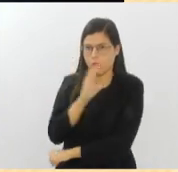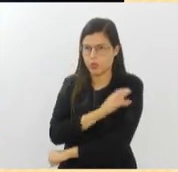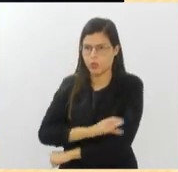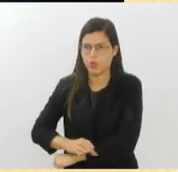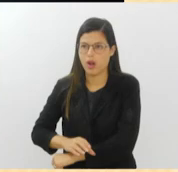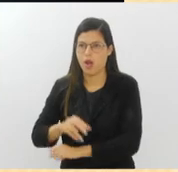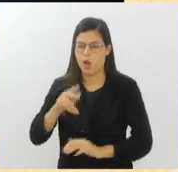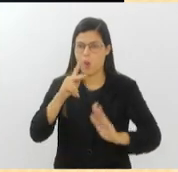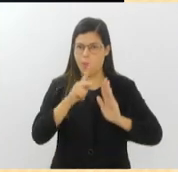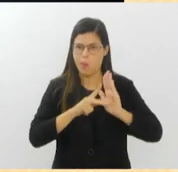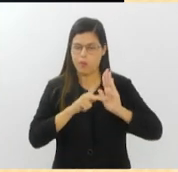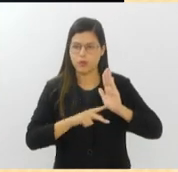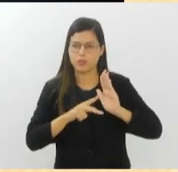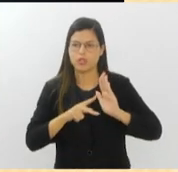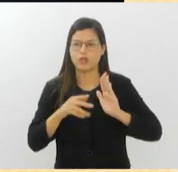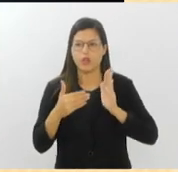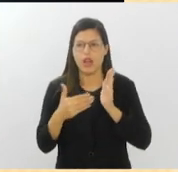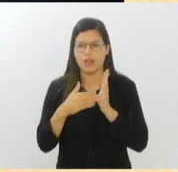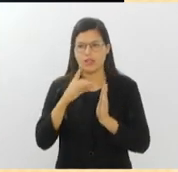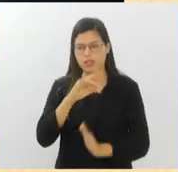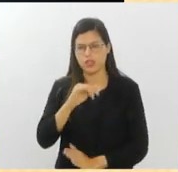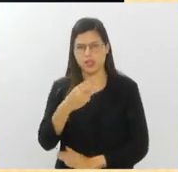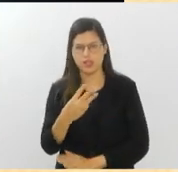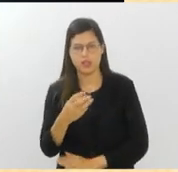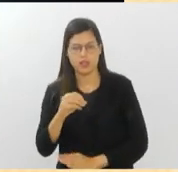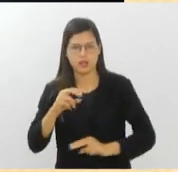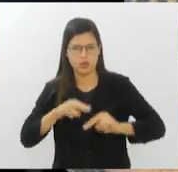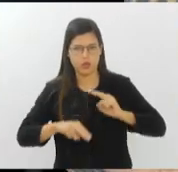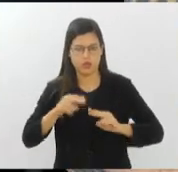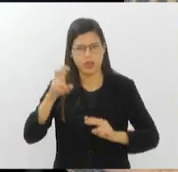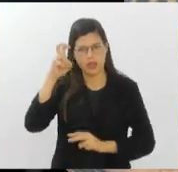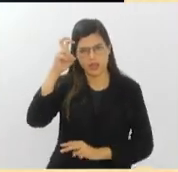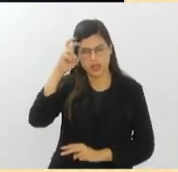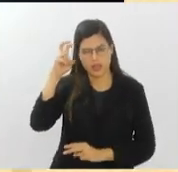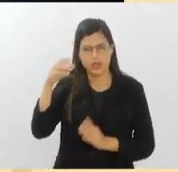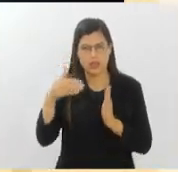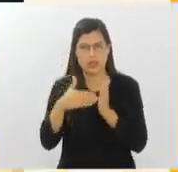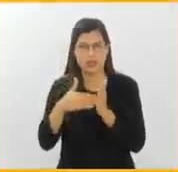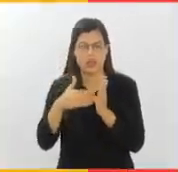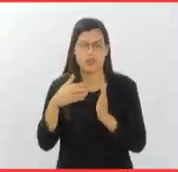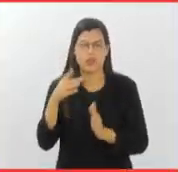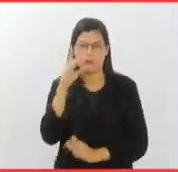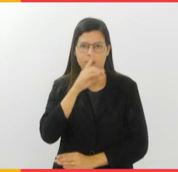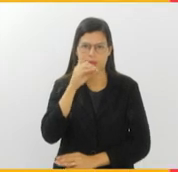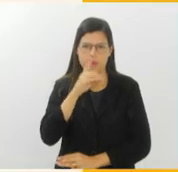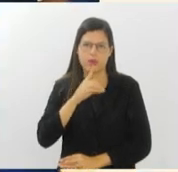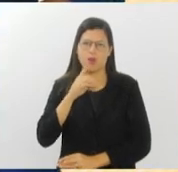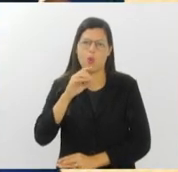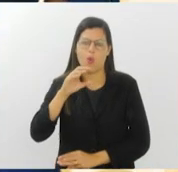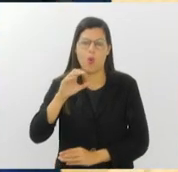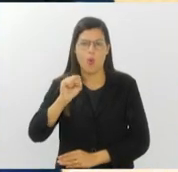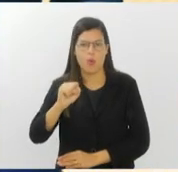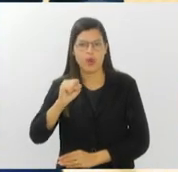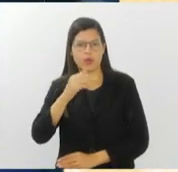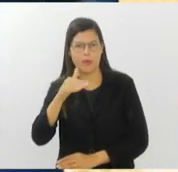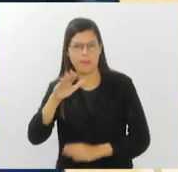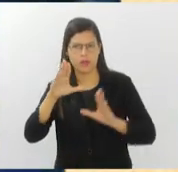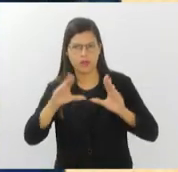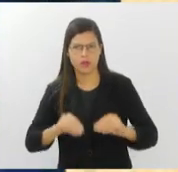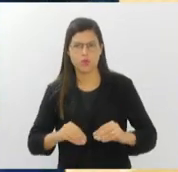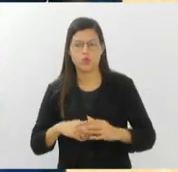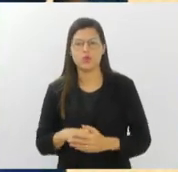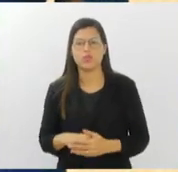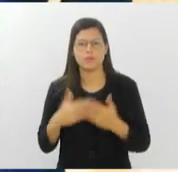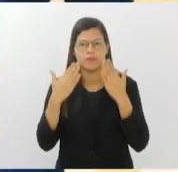O projeto fica em cartaz até o dia 30 de junho, de quinta a domingo, às 20h30 da noite. Com o espetáculo Preto de Neve,